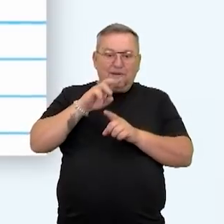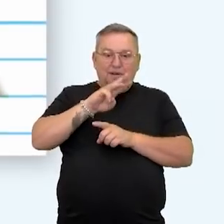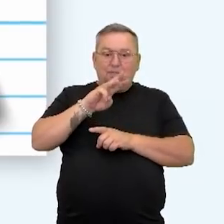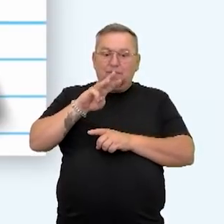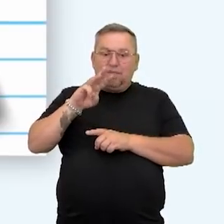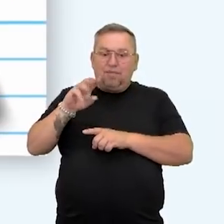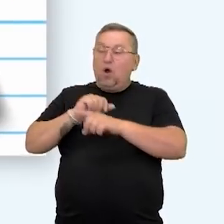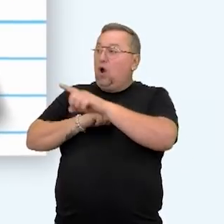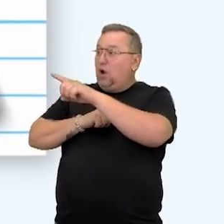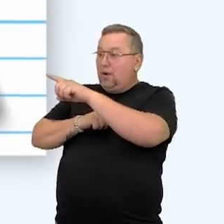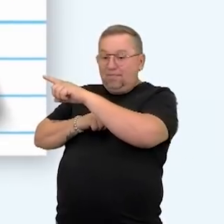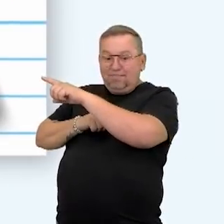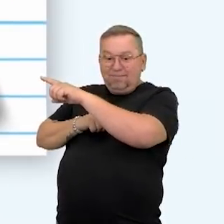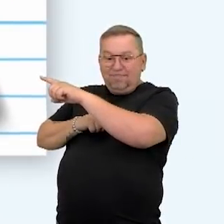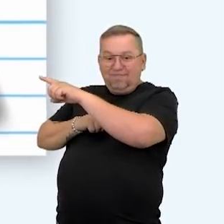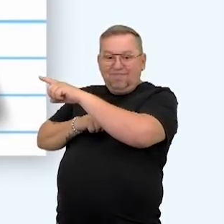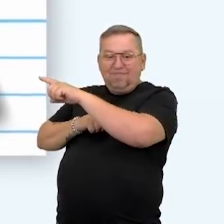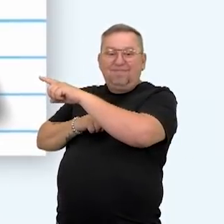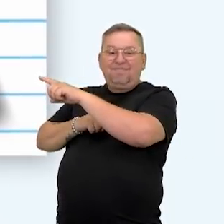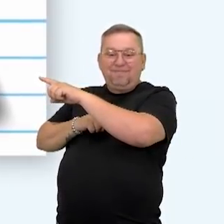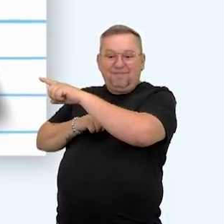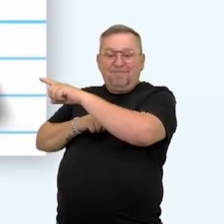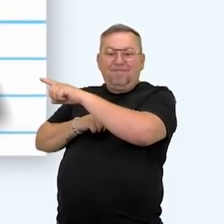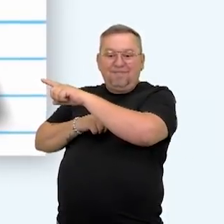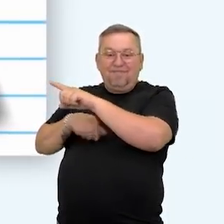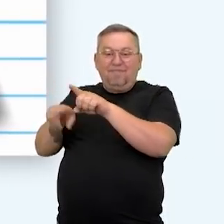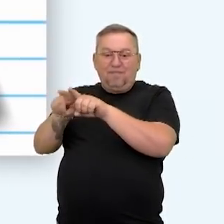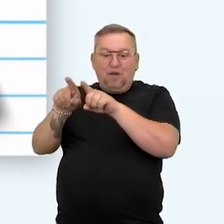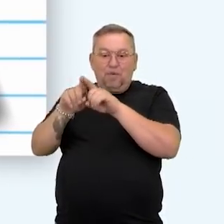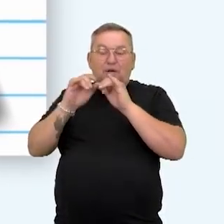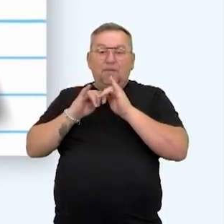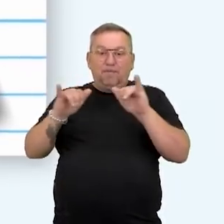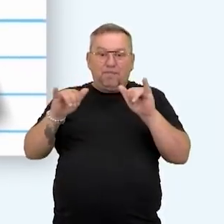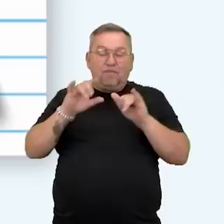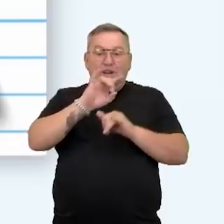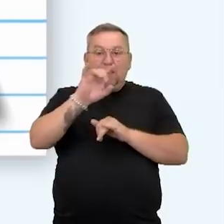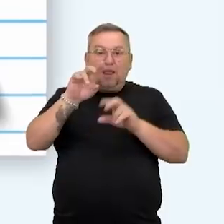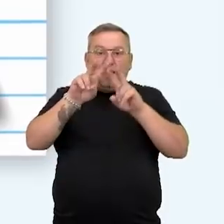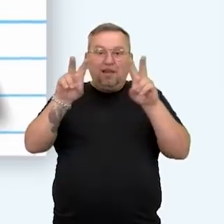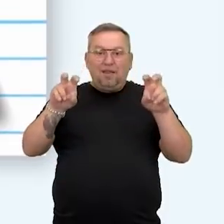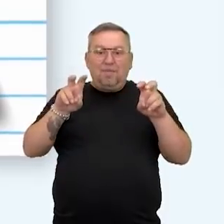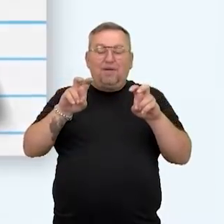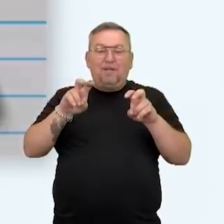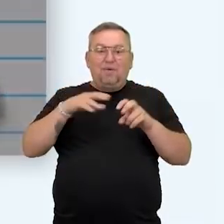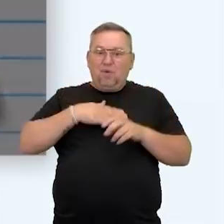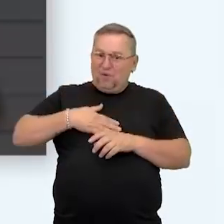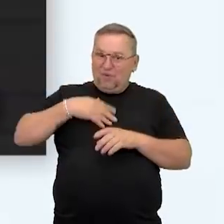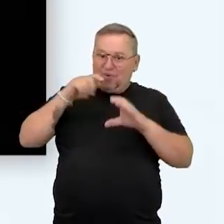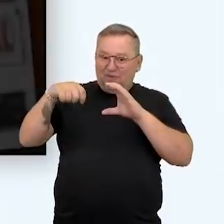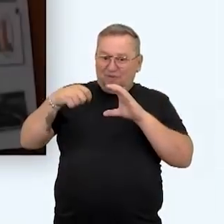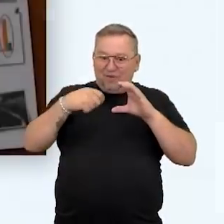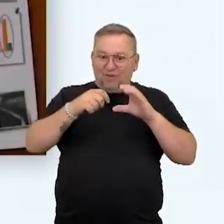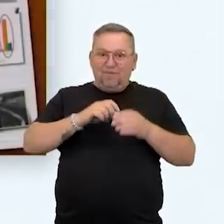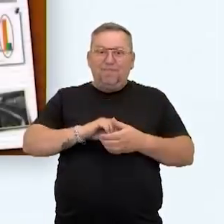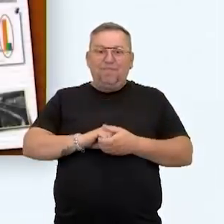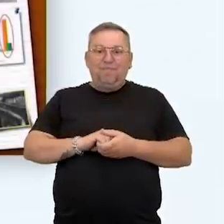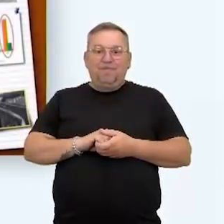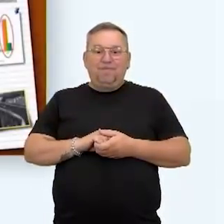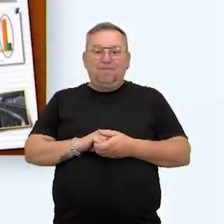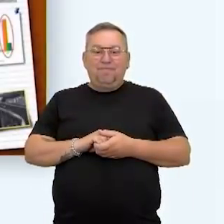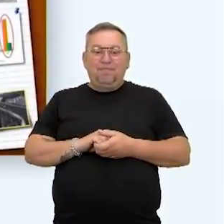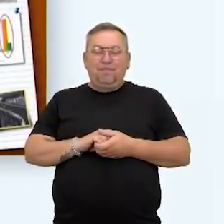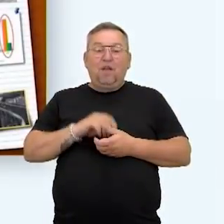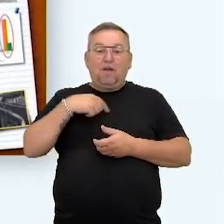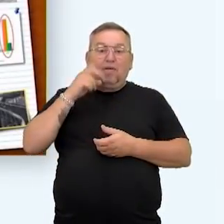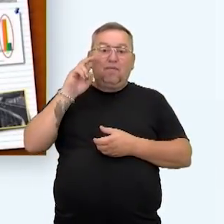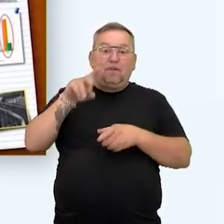IBGE você pode encontrar muito mais informações, inclusive com uma publicação dedicada ao tema. Por hoje é só. Gostou do vídeo? Então curta e compartilhe.